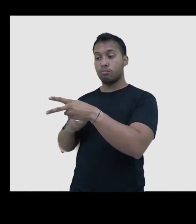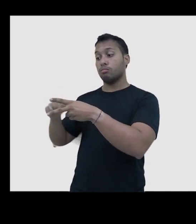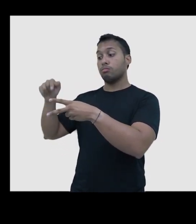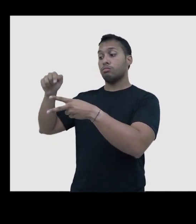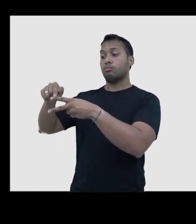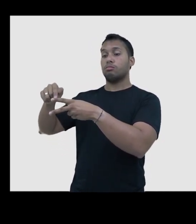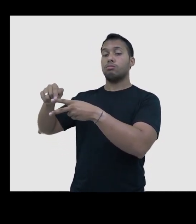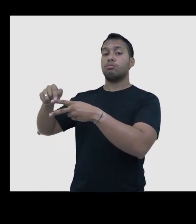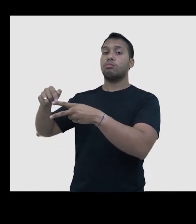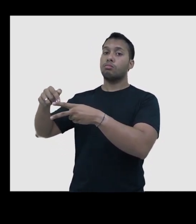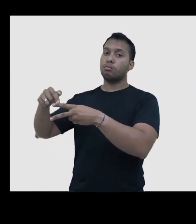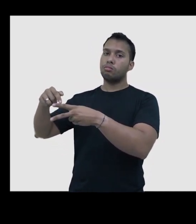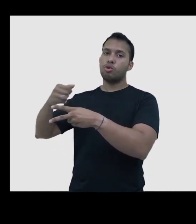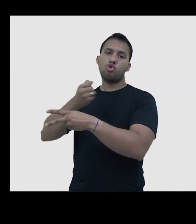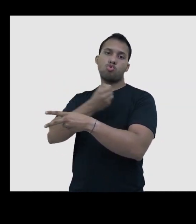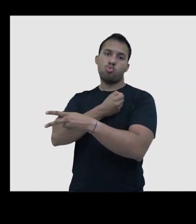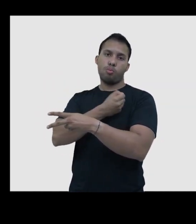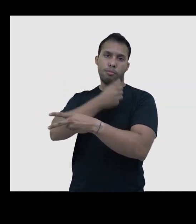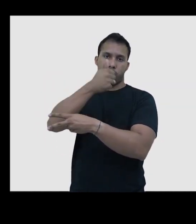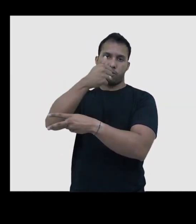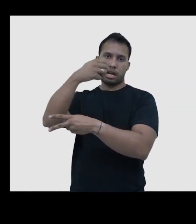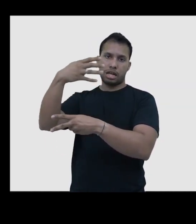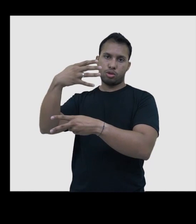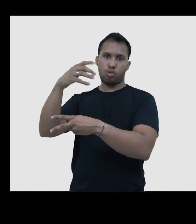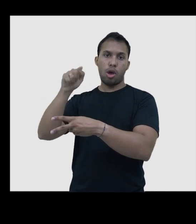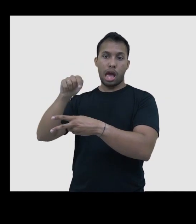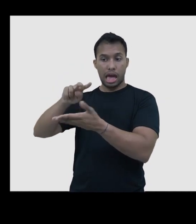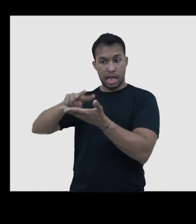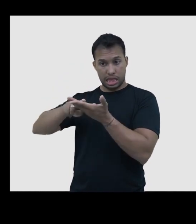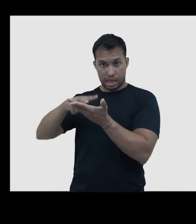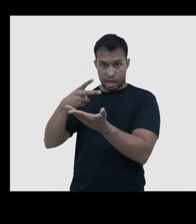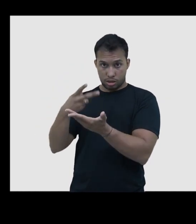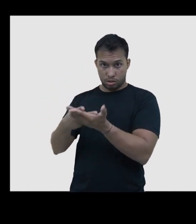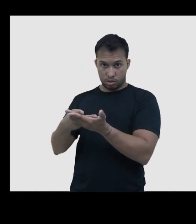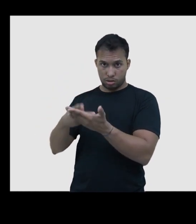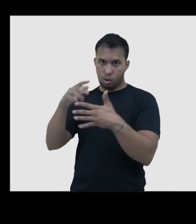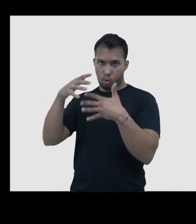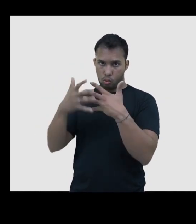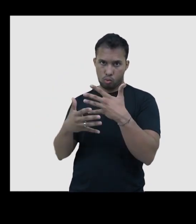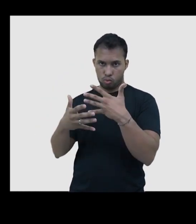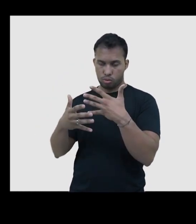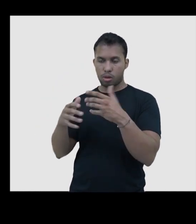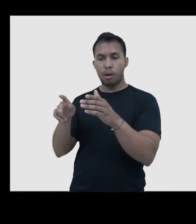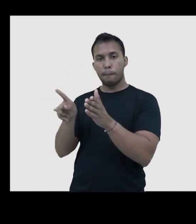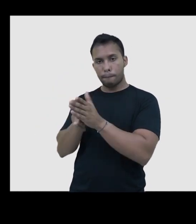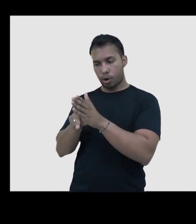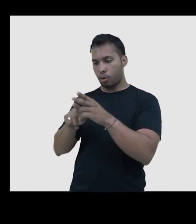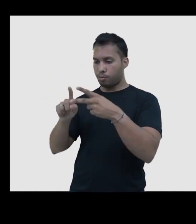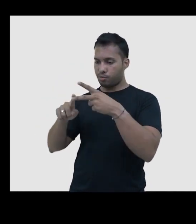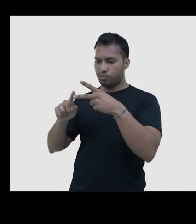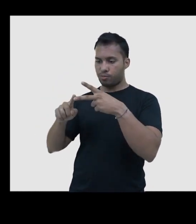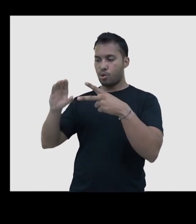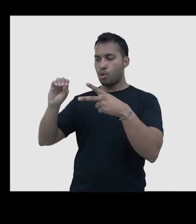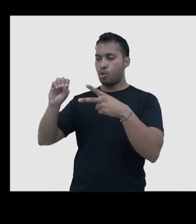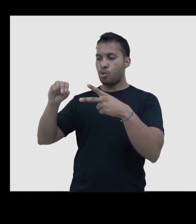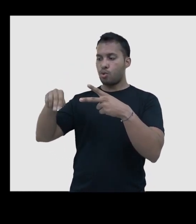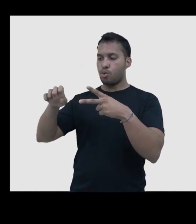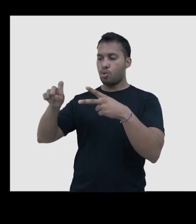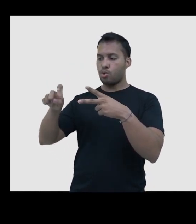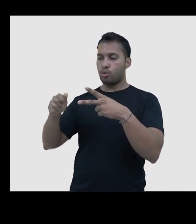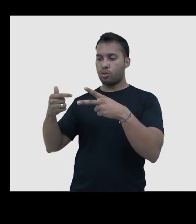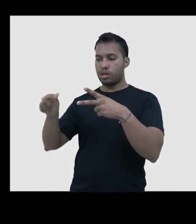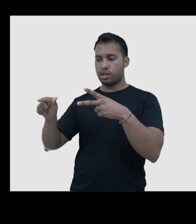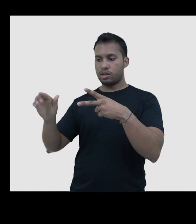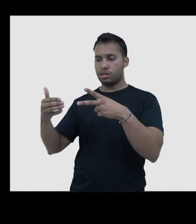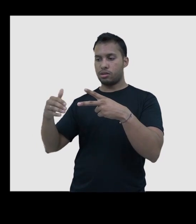gente tem esse arquivo de número 14, ele é a tradução em Libras do arquivo base, que é o Conexão Natal.